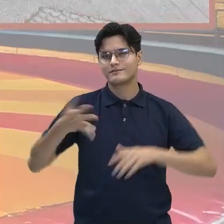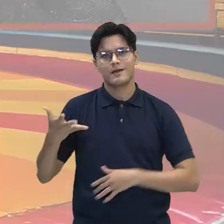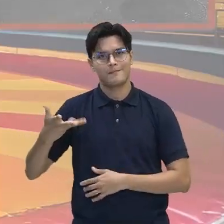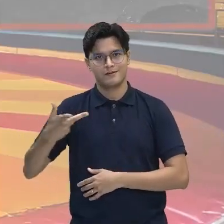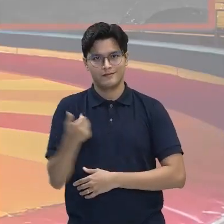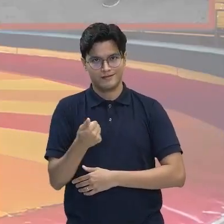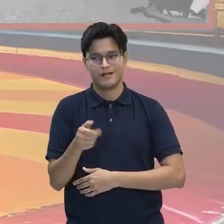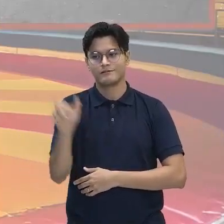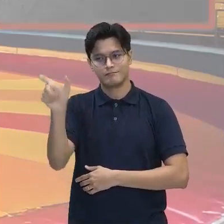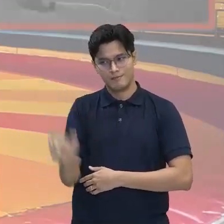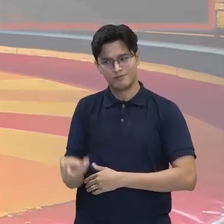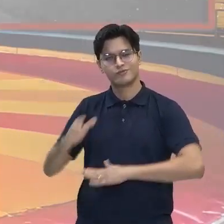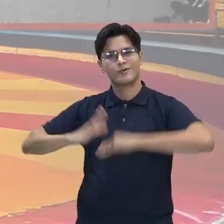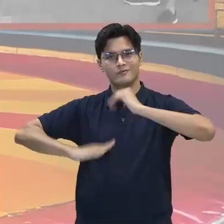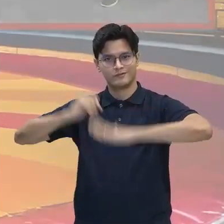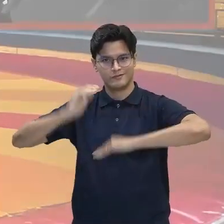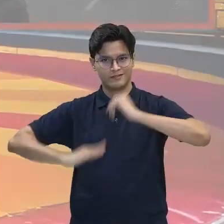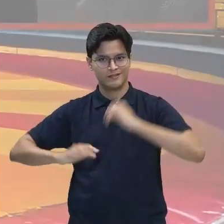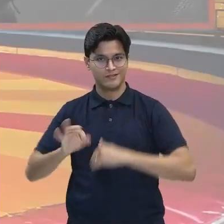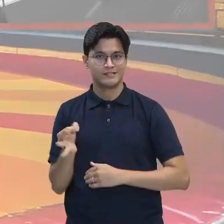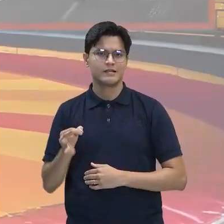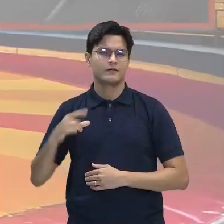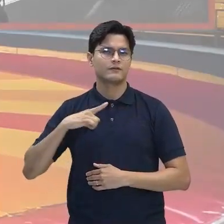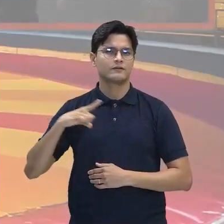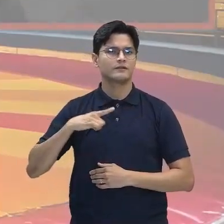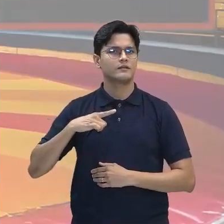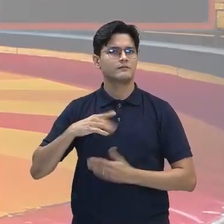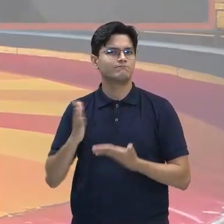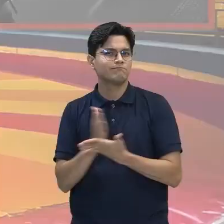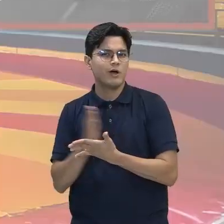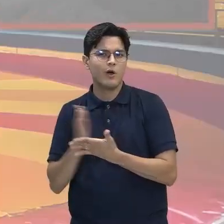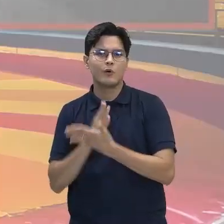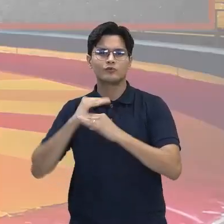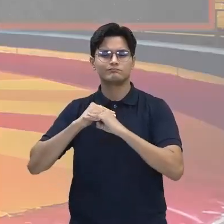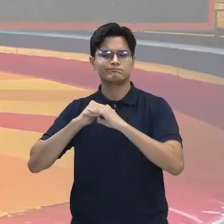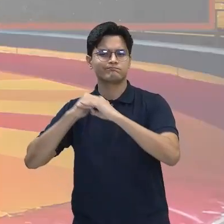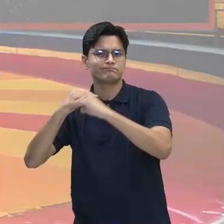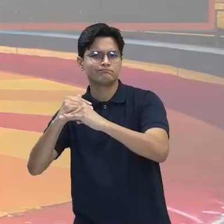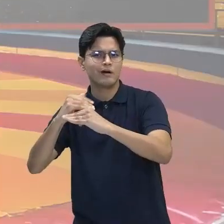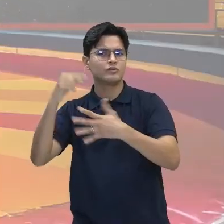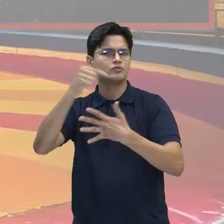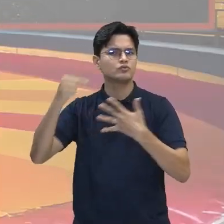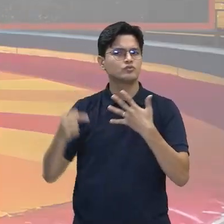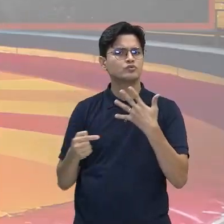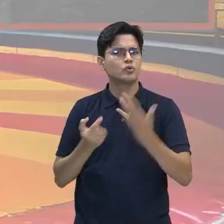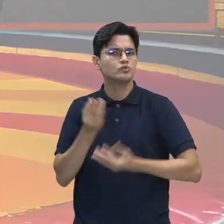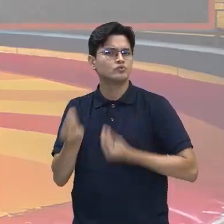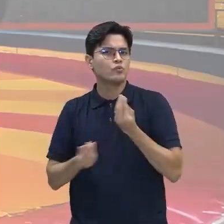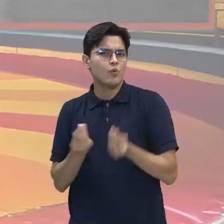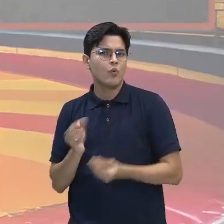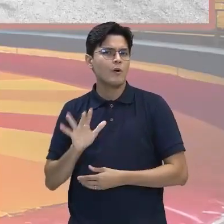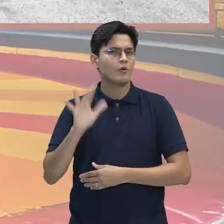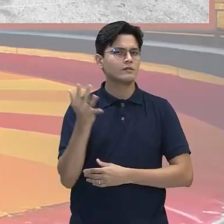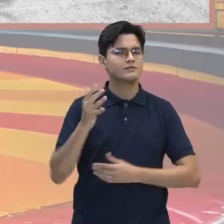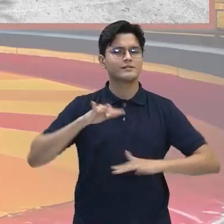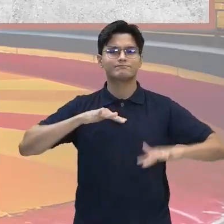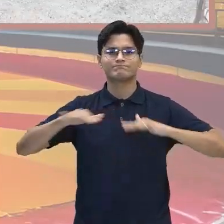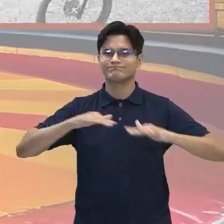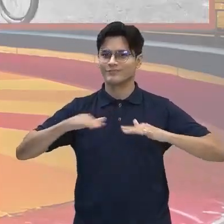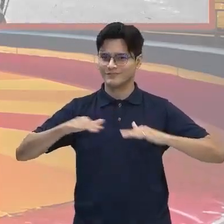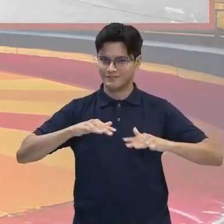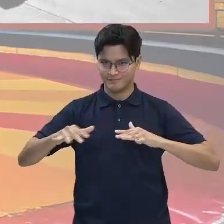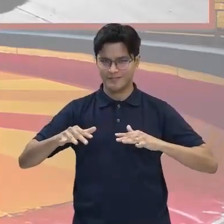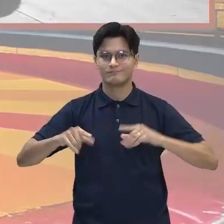temos alguns padrões de como é feito isso, né? De como é feita essa movimentação